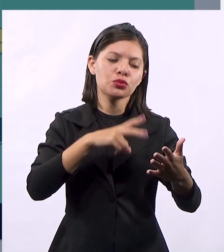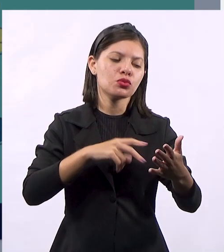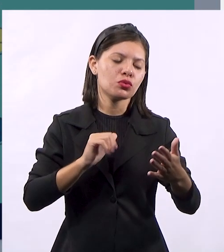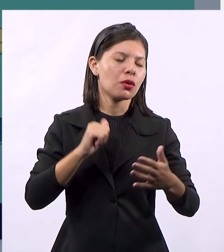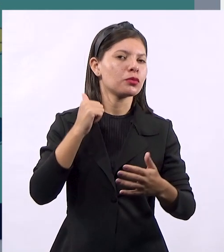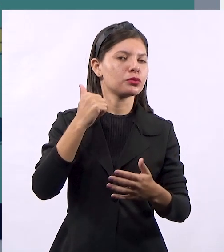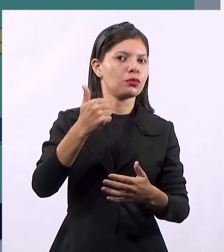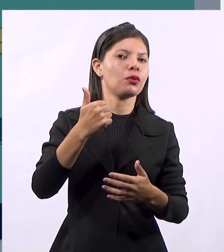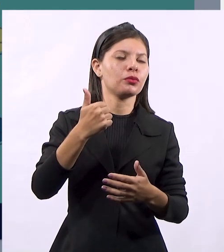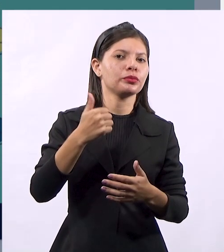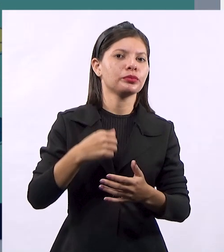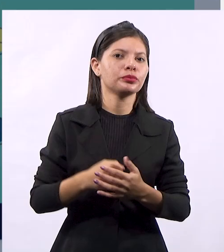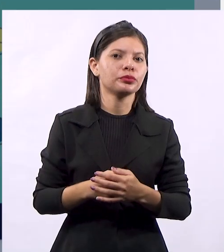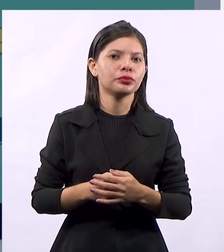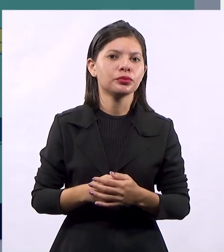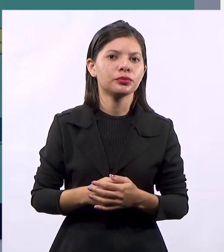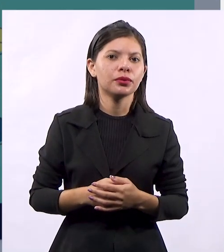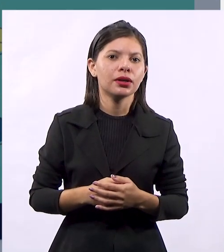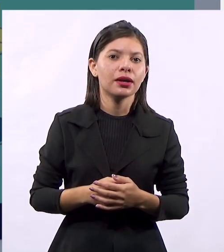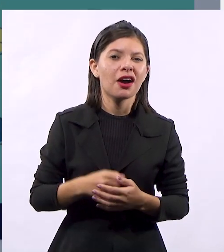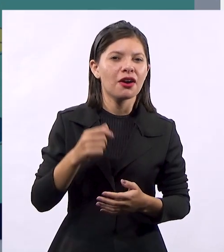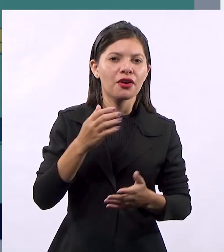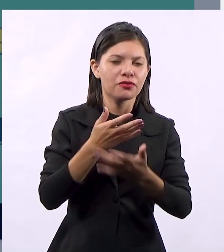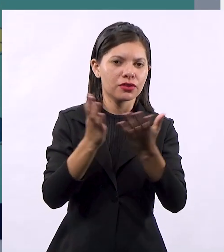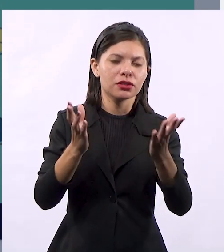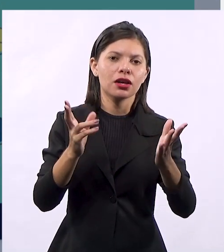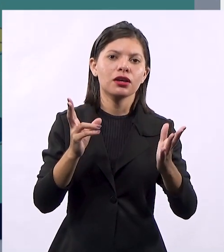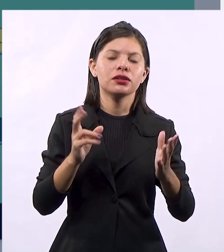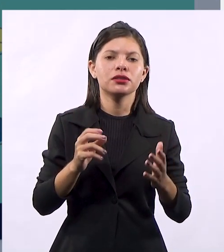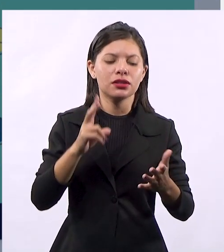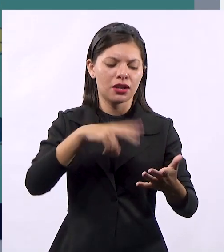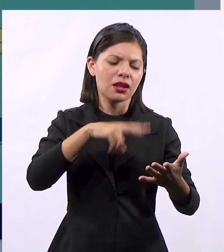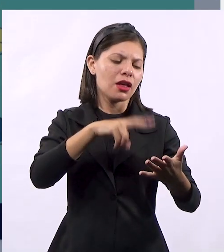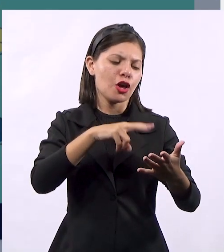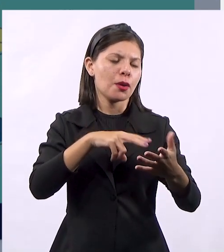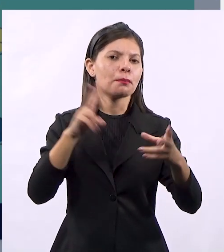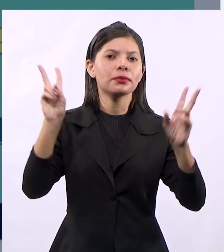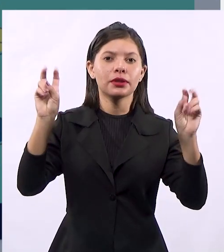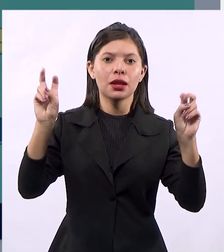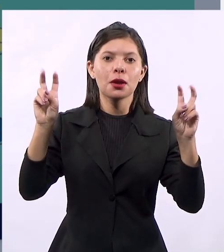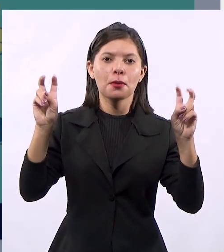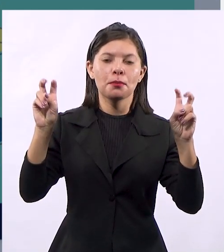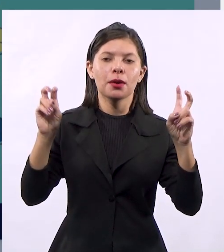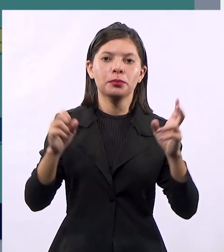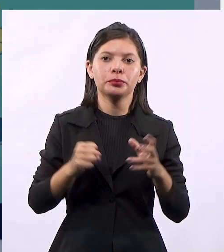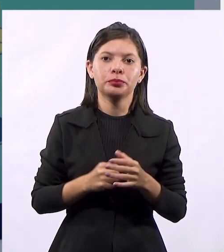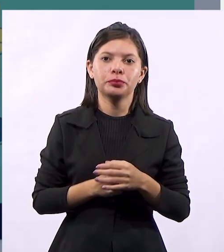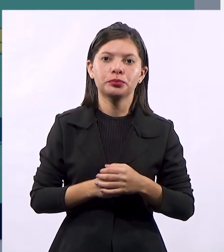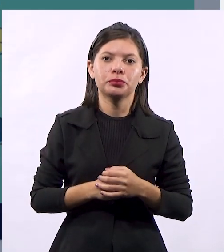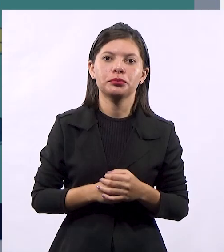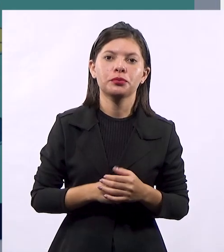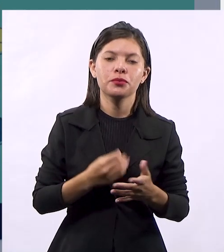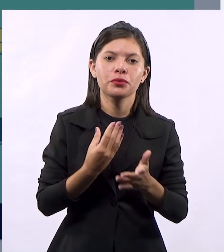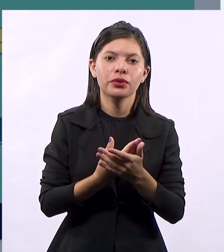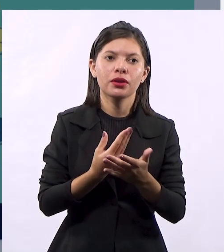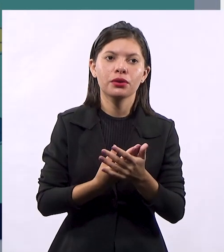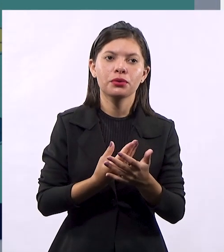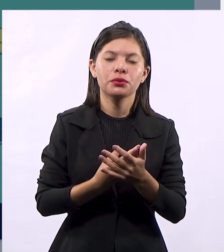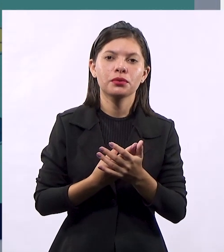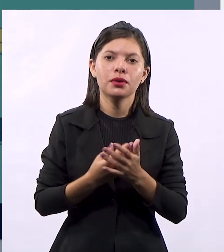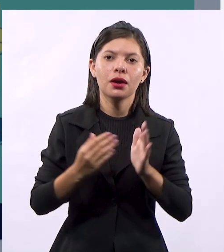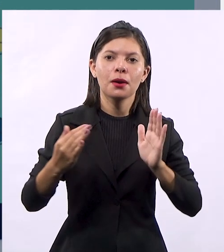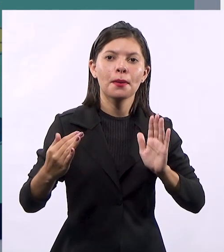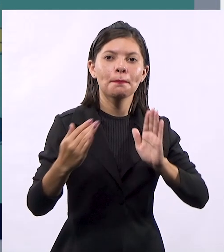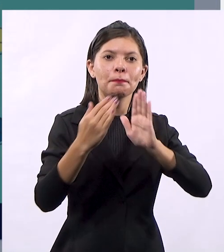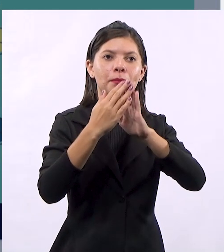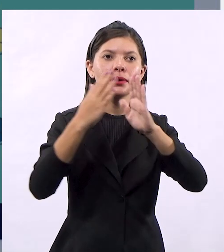na biblioteca virtual, você tem o livro da Margot Toledo, Direito Educacional, então você pode acessar e fazer a leitura. Recomendo